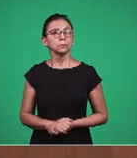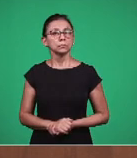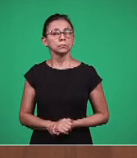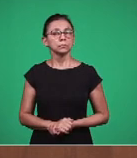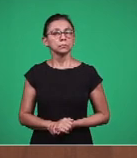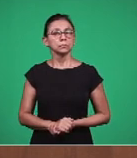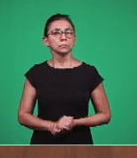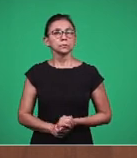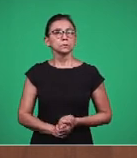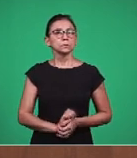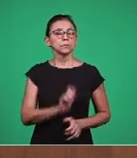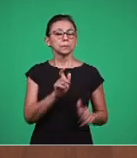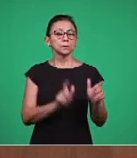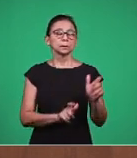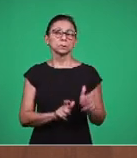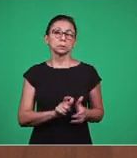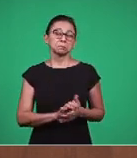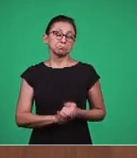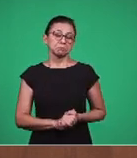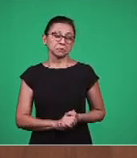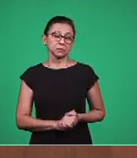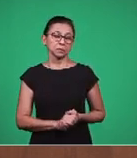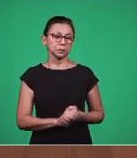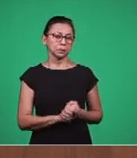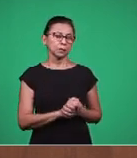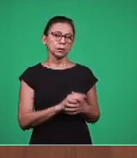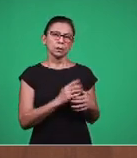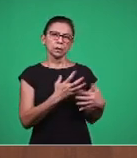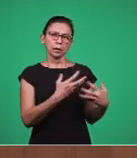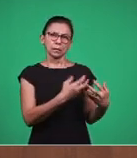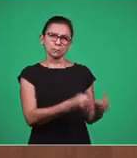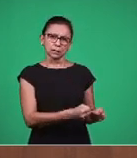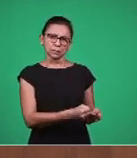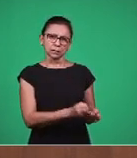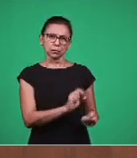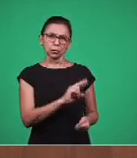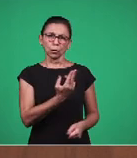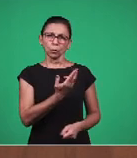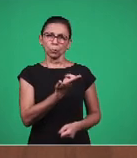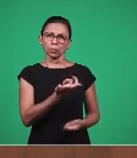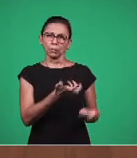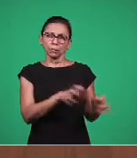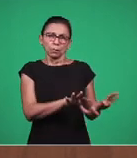ouça, quer deixe de ouvir, não importa.